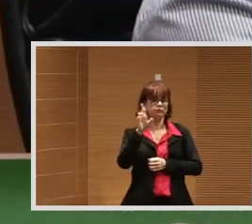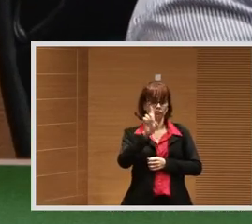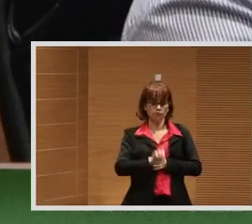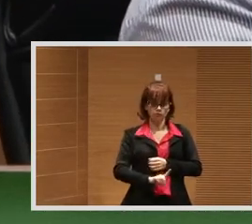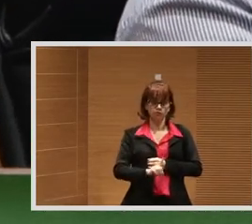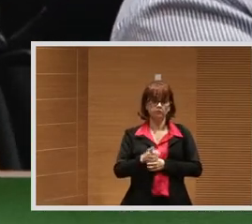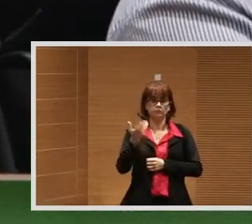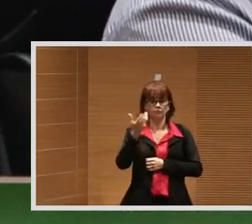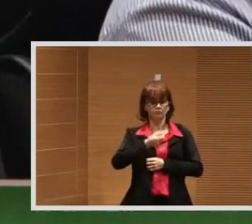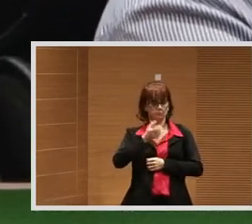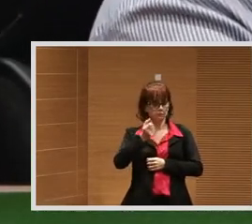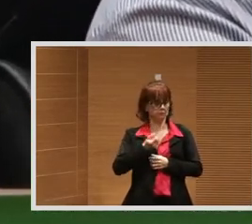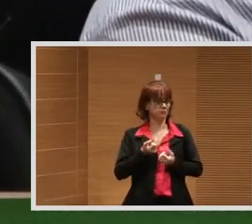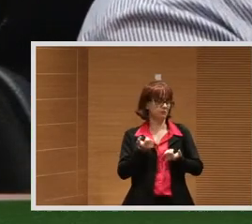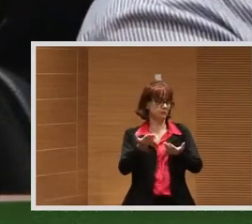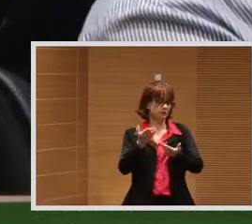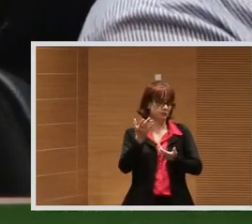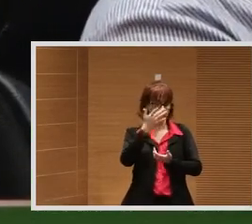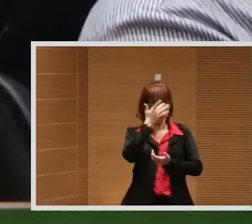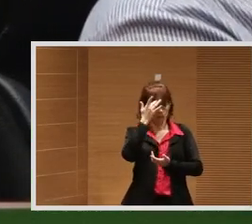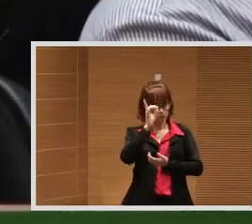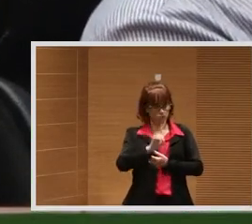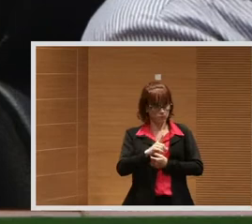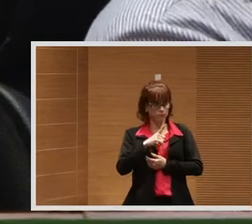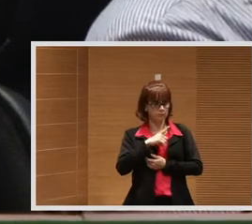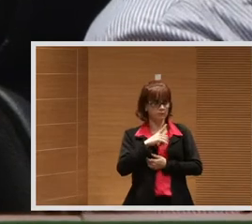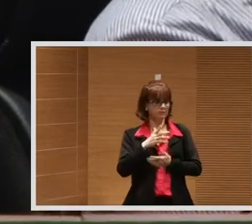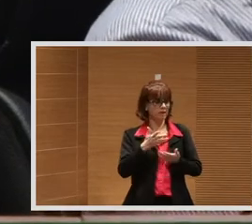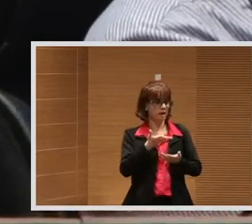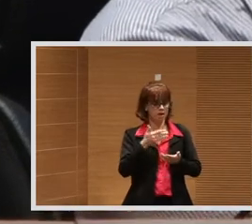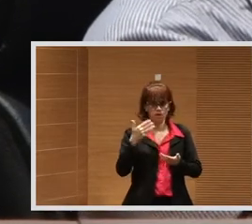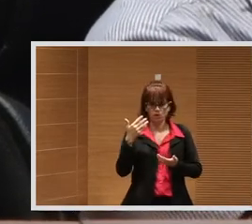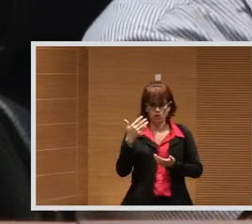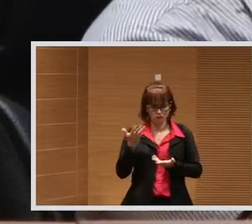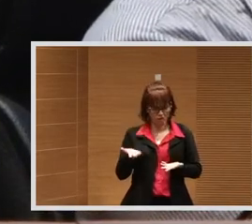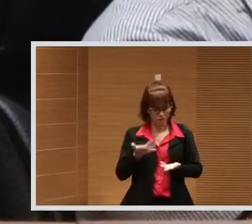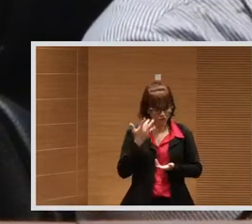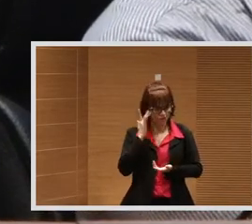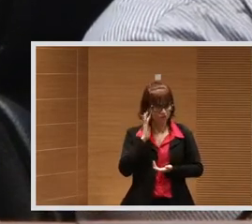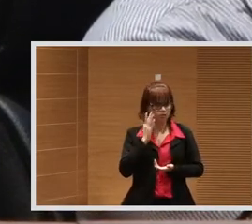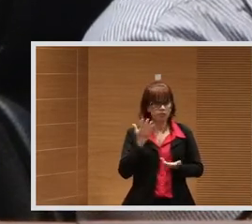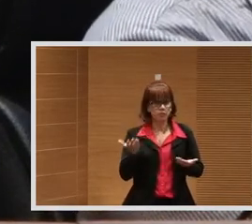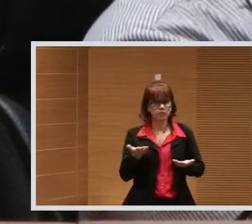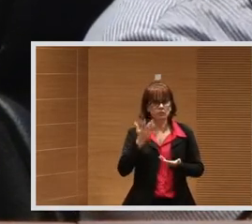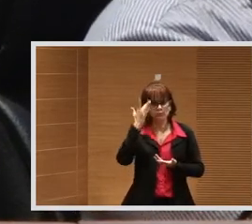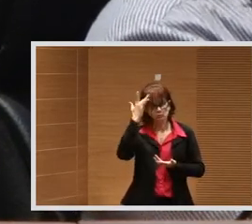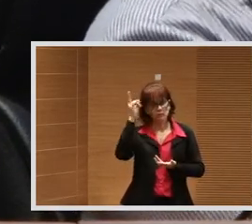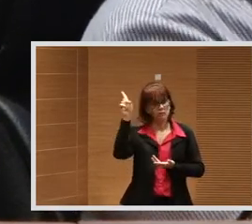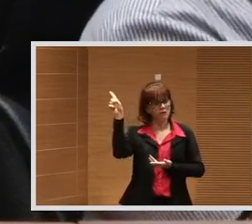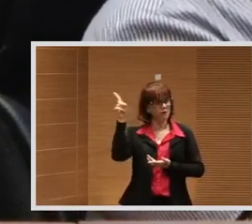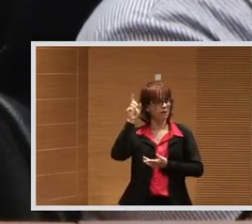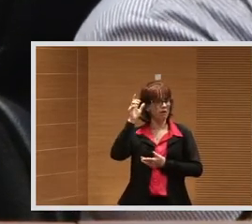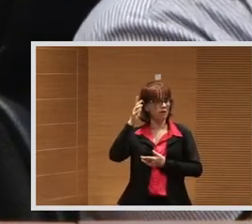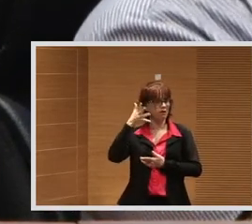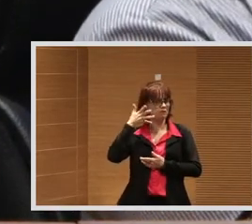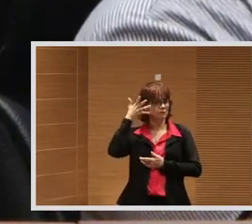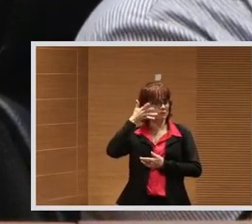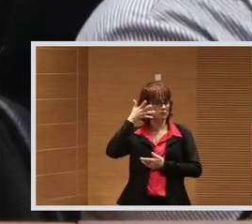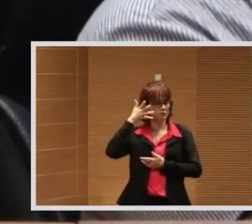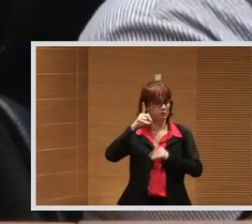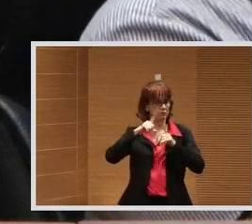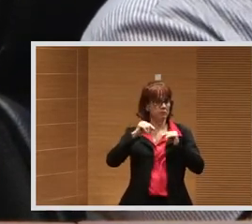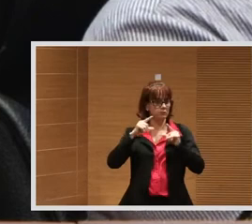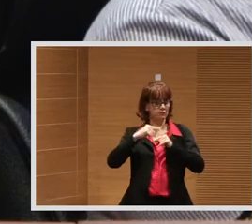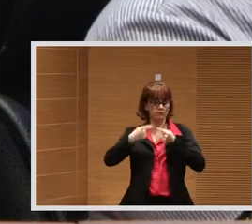deficiência. Eu acho que tem um equívoco, inclusive está tendo agora, acho que hoje, amanhã, se não me engano, seminário em Brasília, debatendo